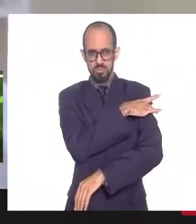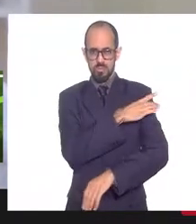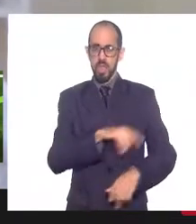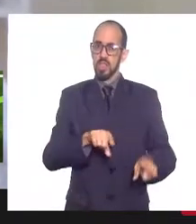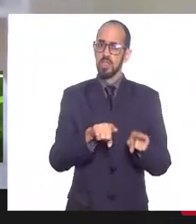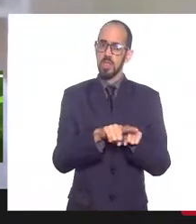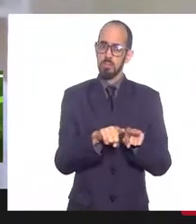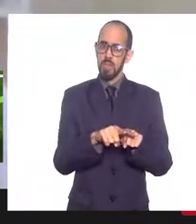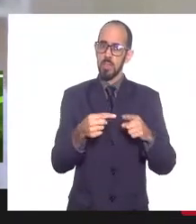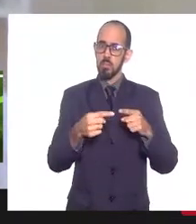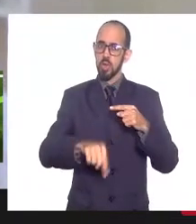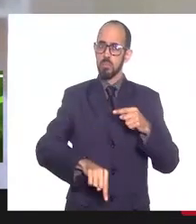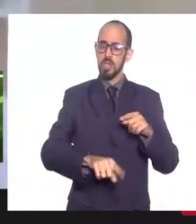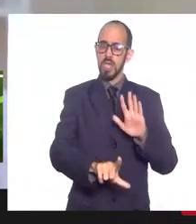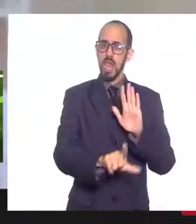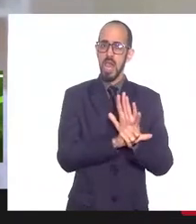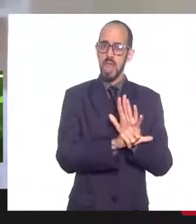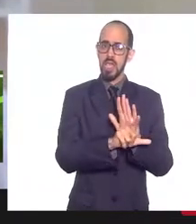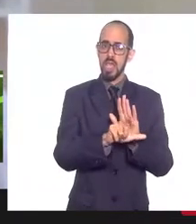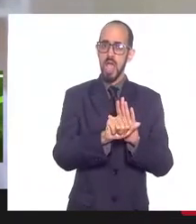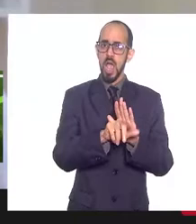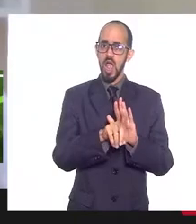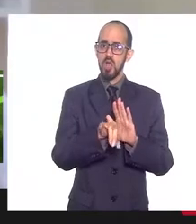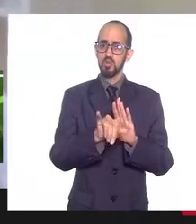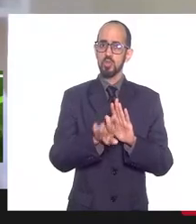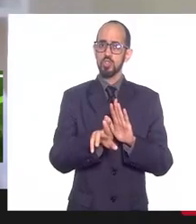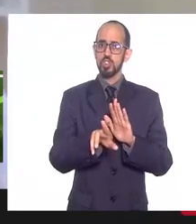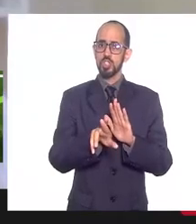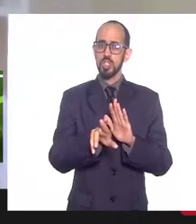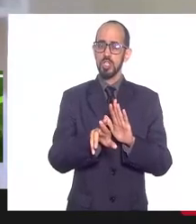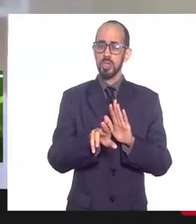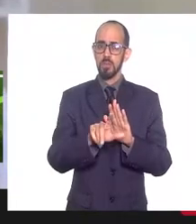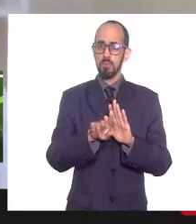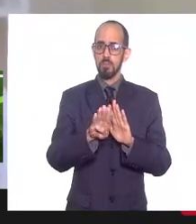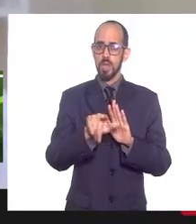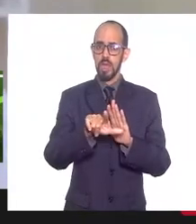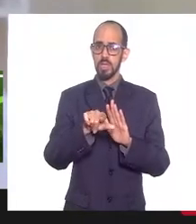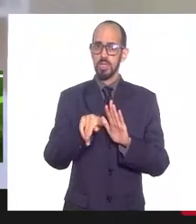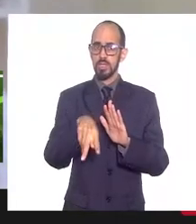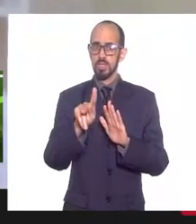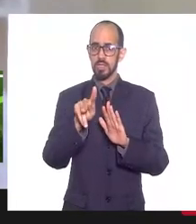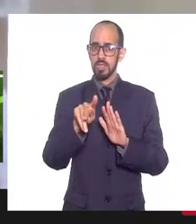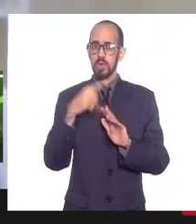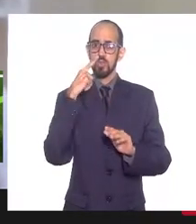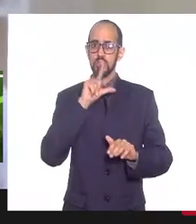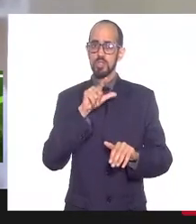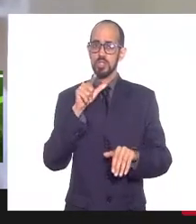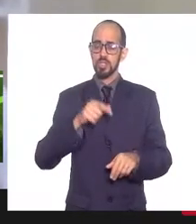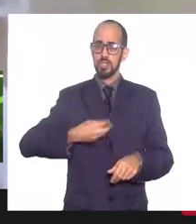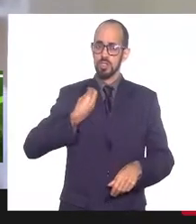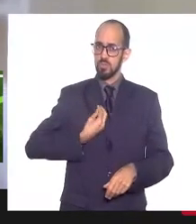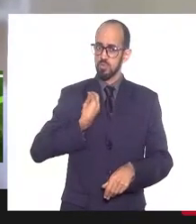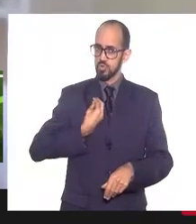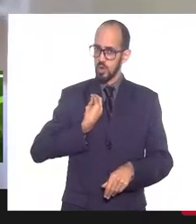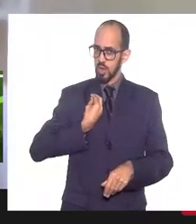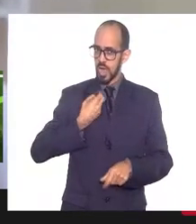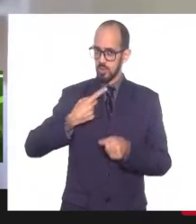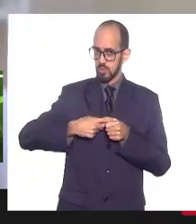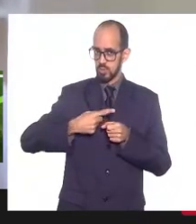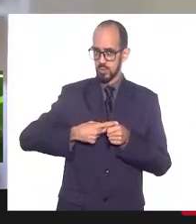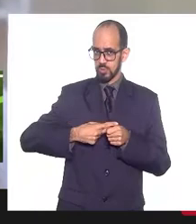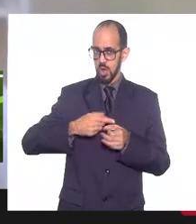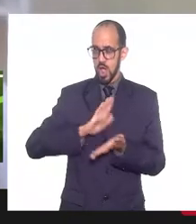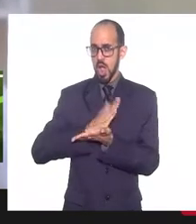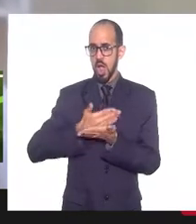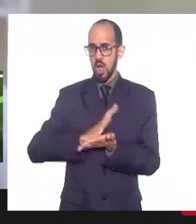Aldir Blanc se cumprisse naqueles municípios. Alguns religiosos incentivam pais e